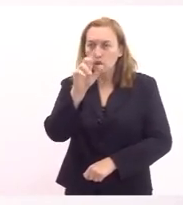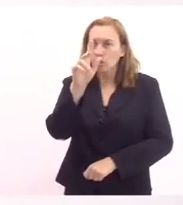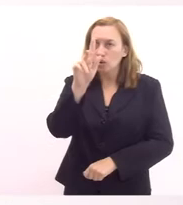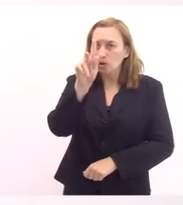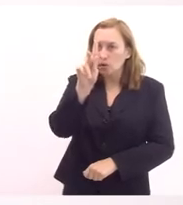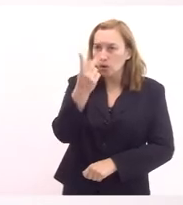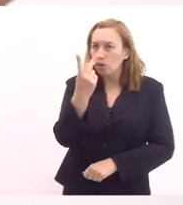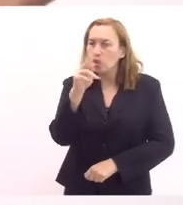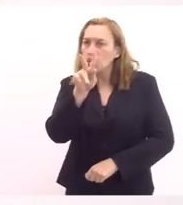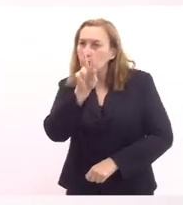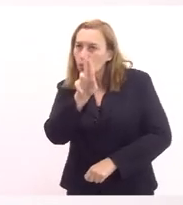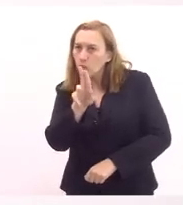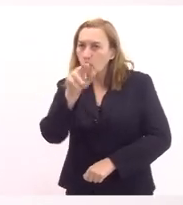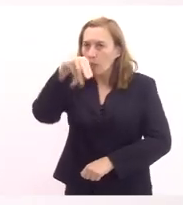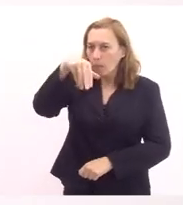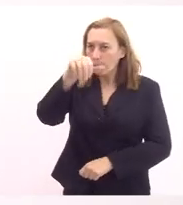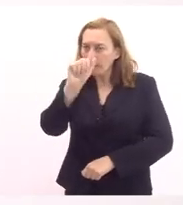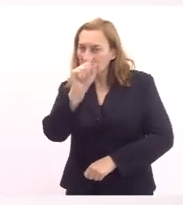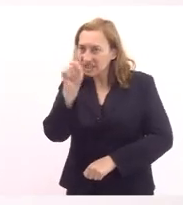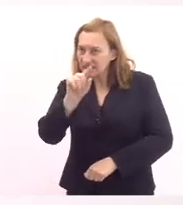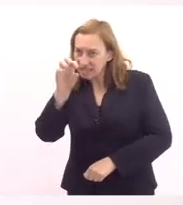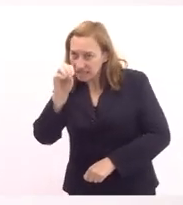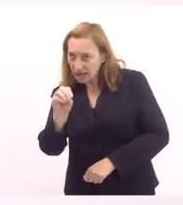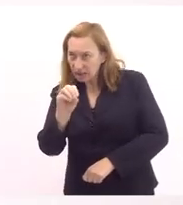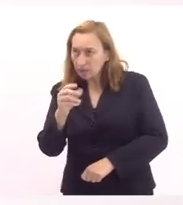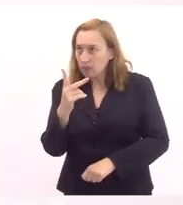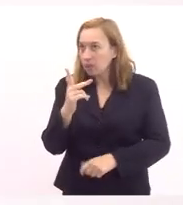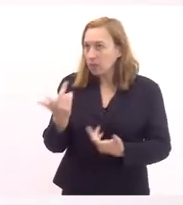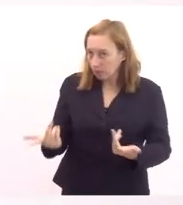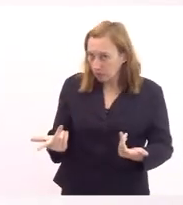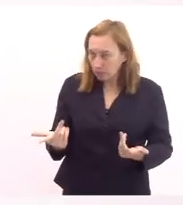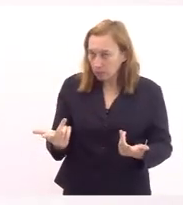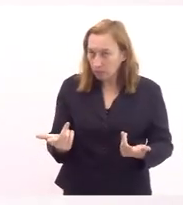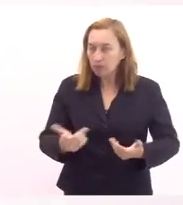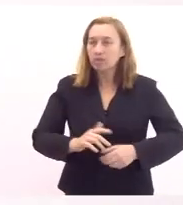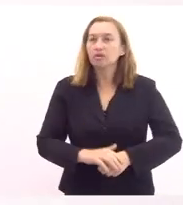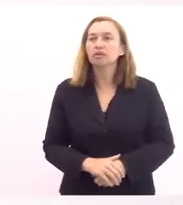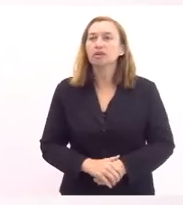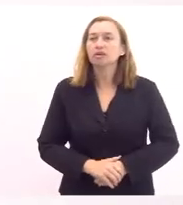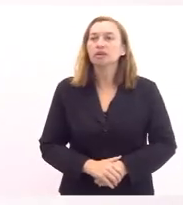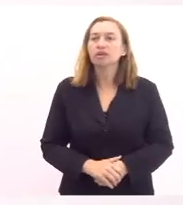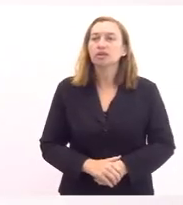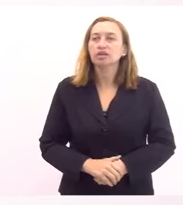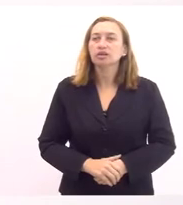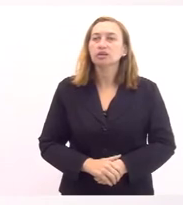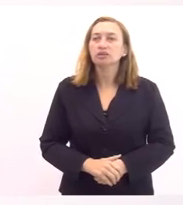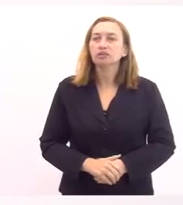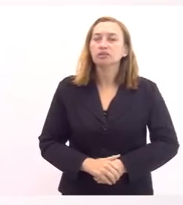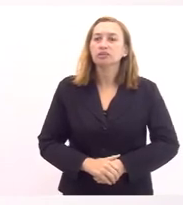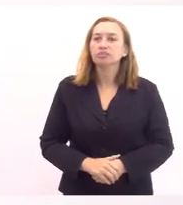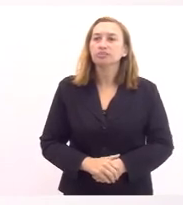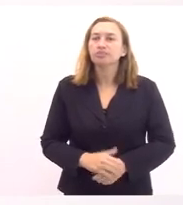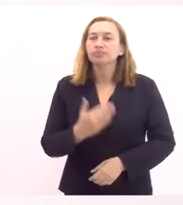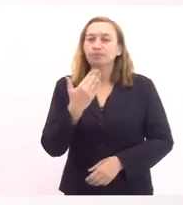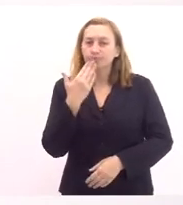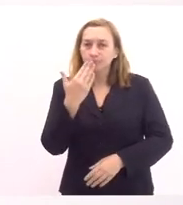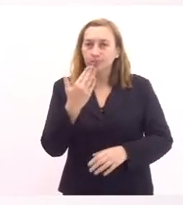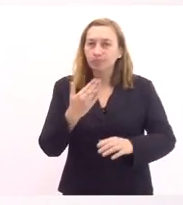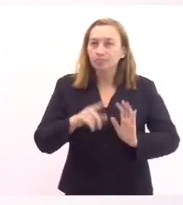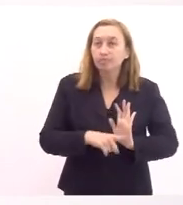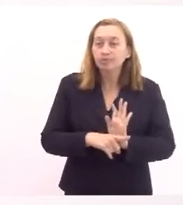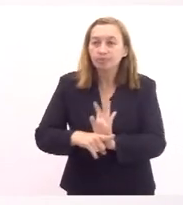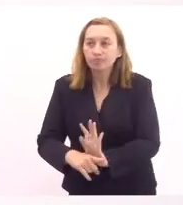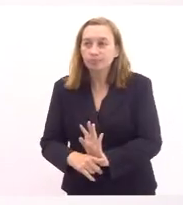mágica que parece que só está acessível a determinada parcela da população e se torne um tipo de